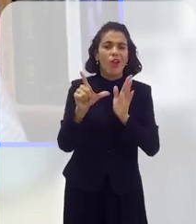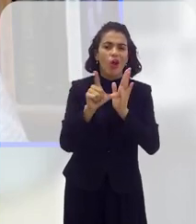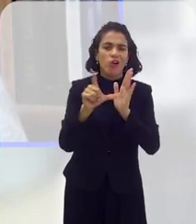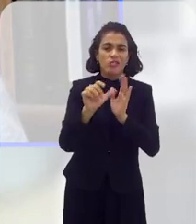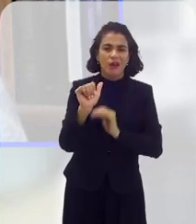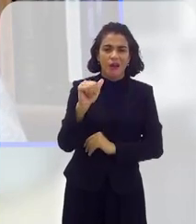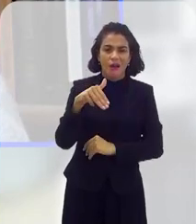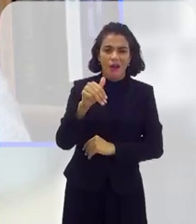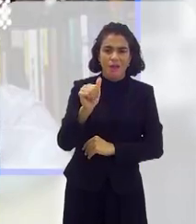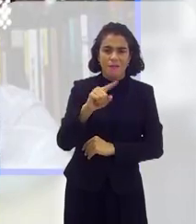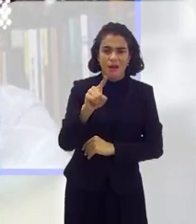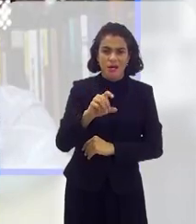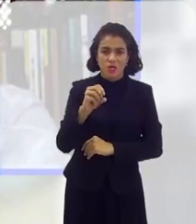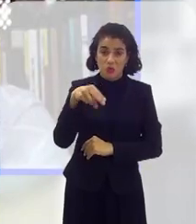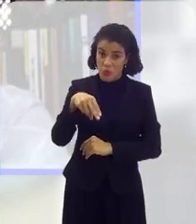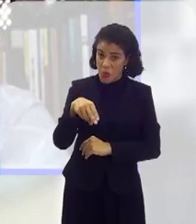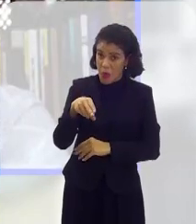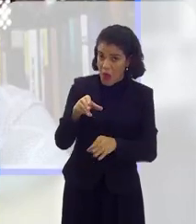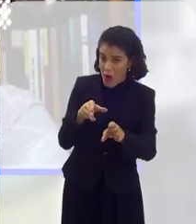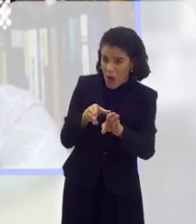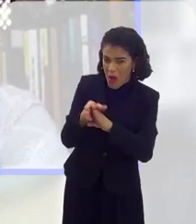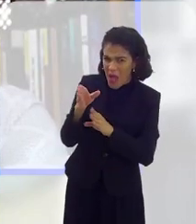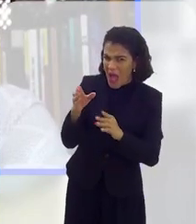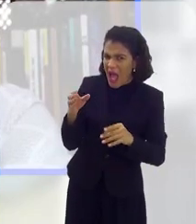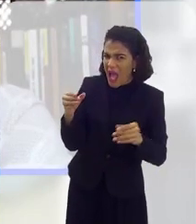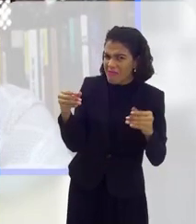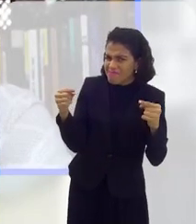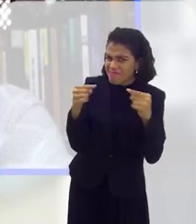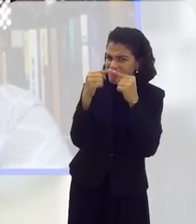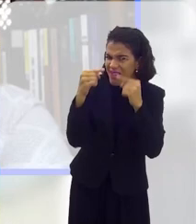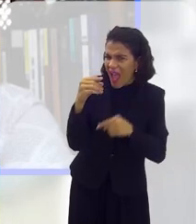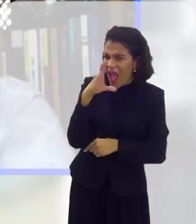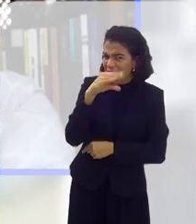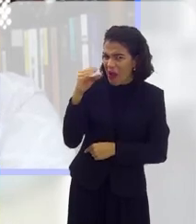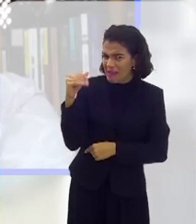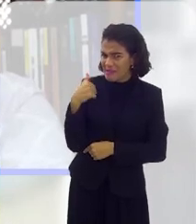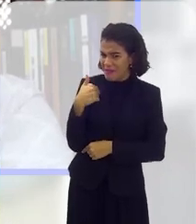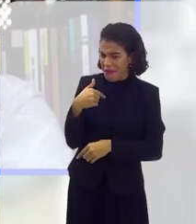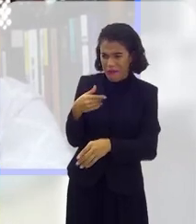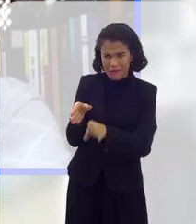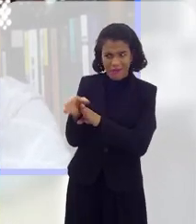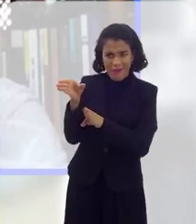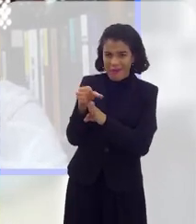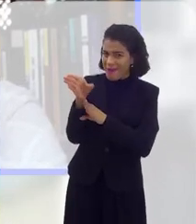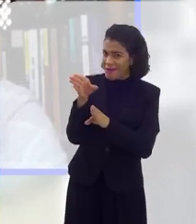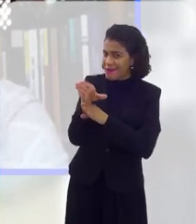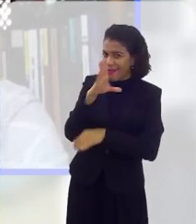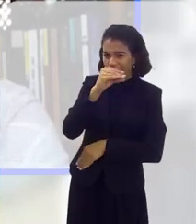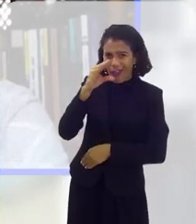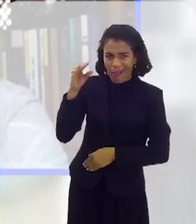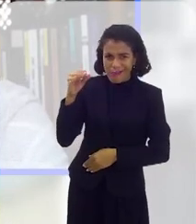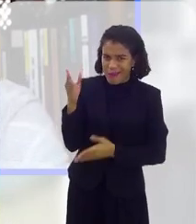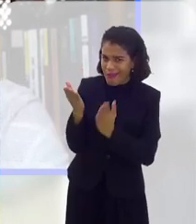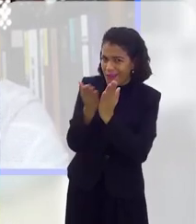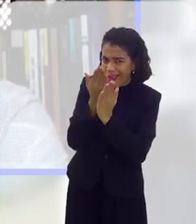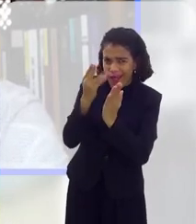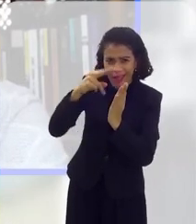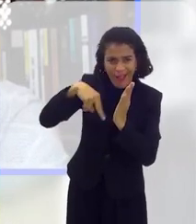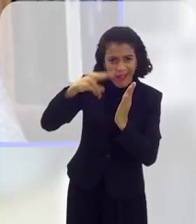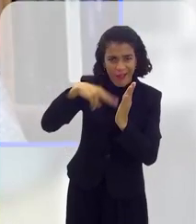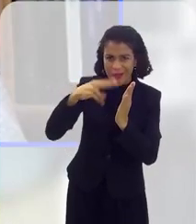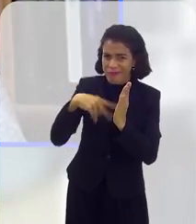livro para adolescente, e eu não sei se eu recomendaria adolescente a ler o livro, mas enfim.